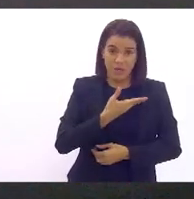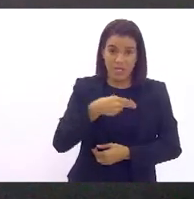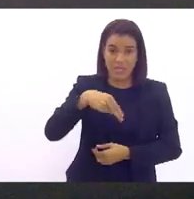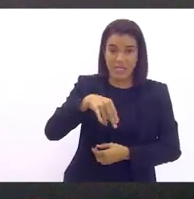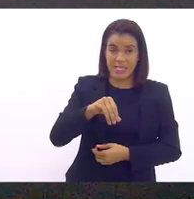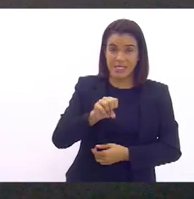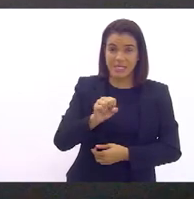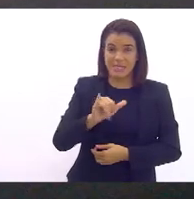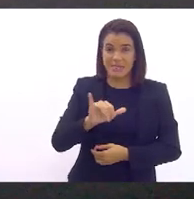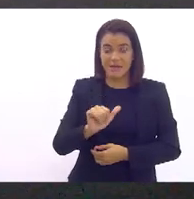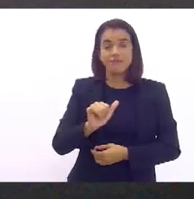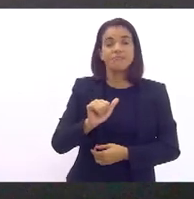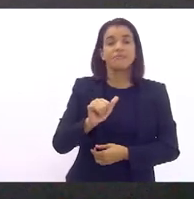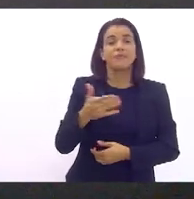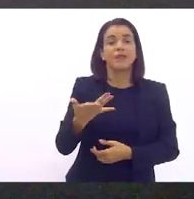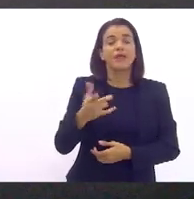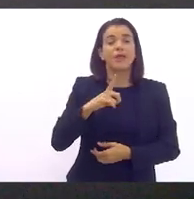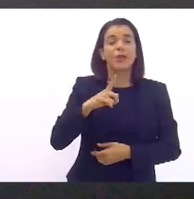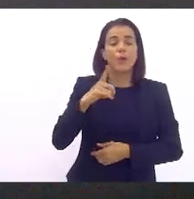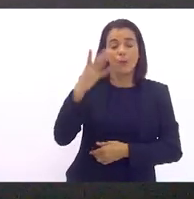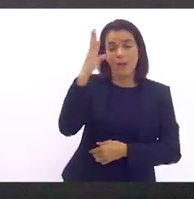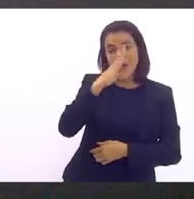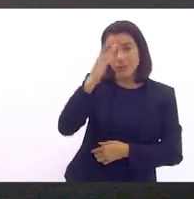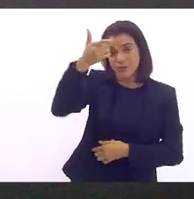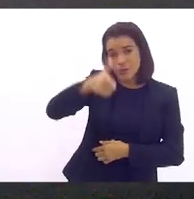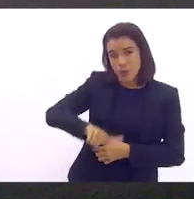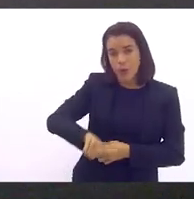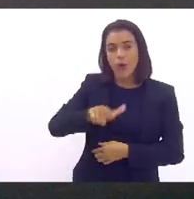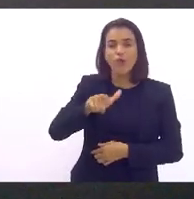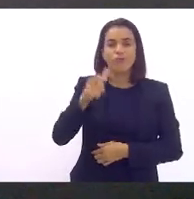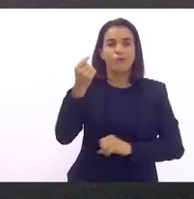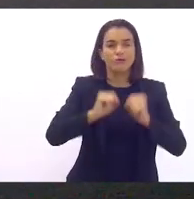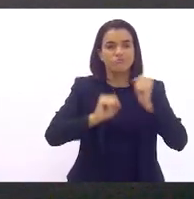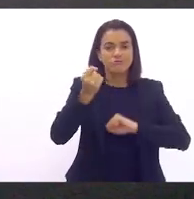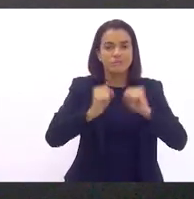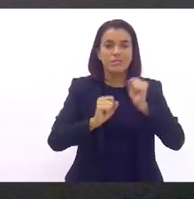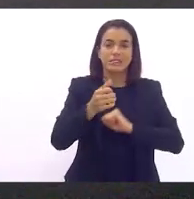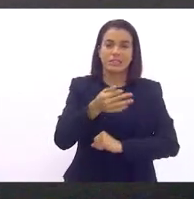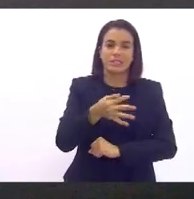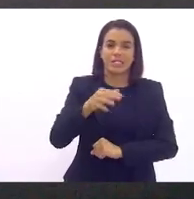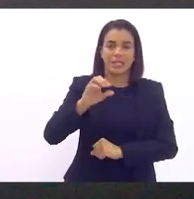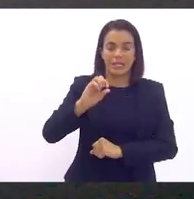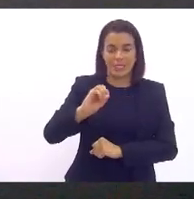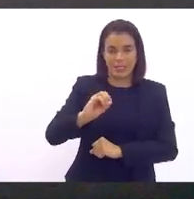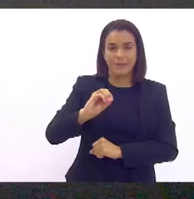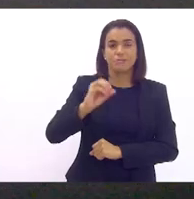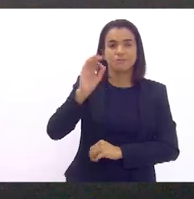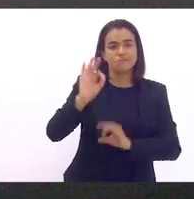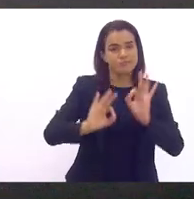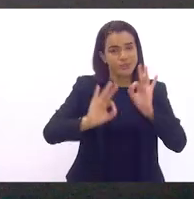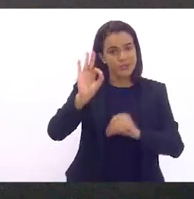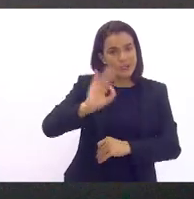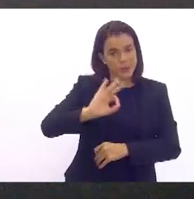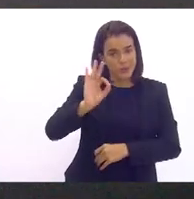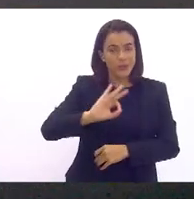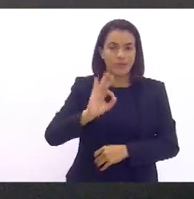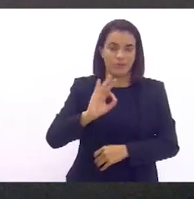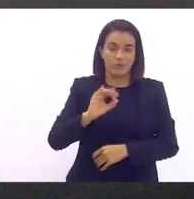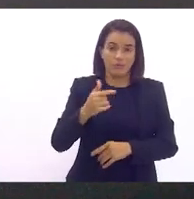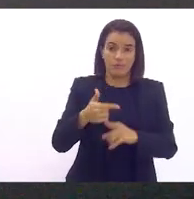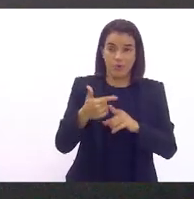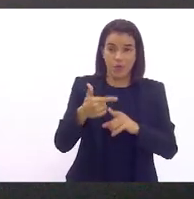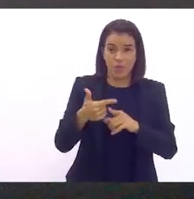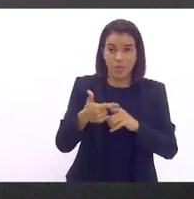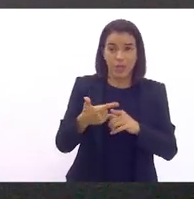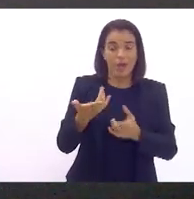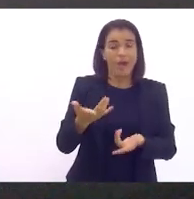é que o Brasil volte a produzir 70% do consumo do SUS dentro do Brasil a balança comercial o nosso déf